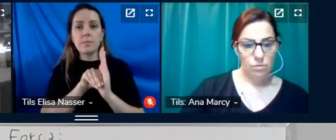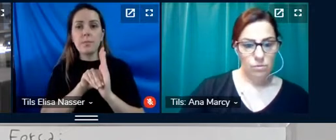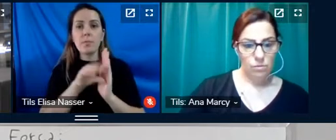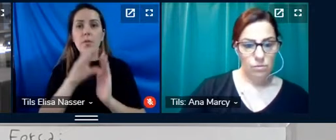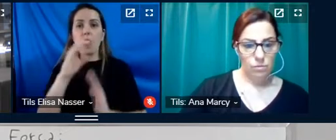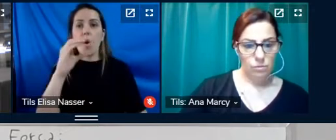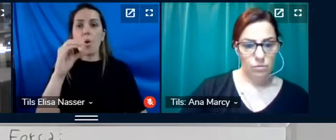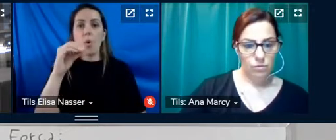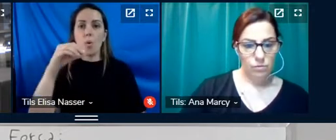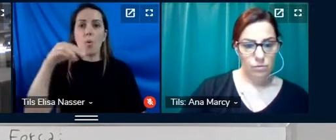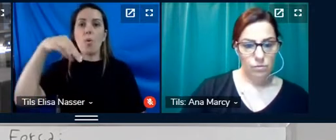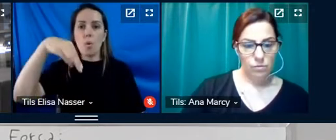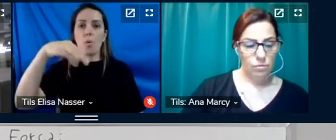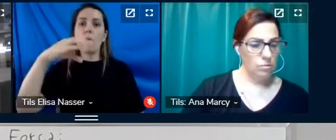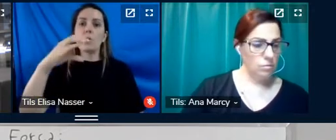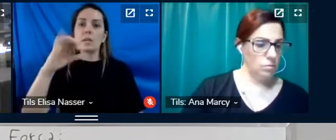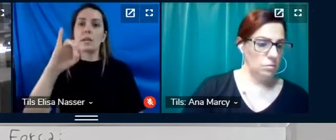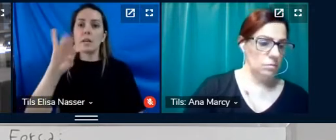de força. Tá?